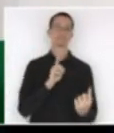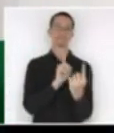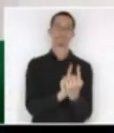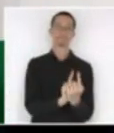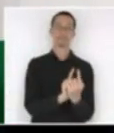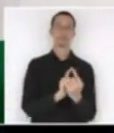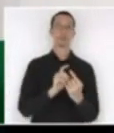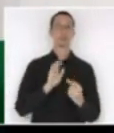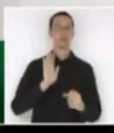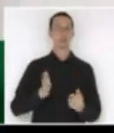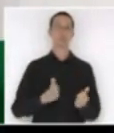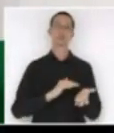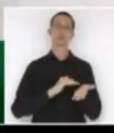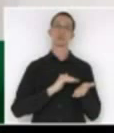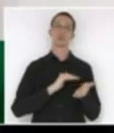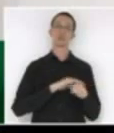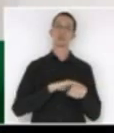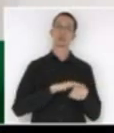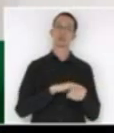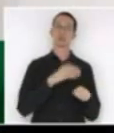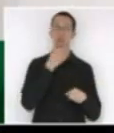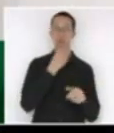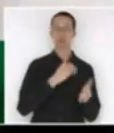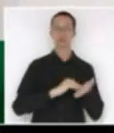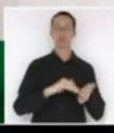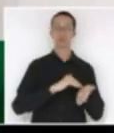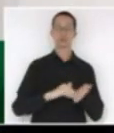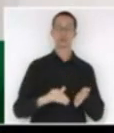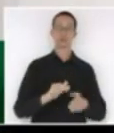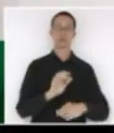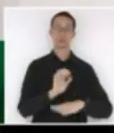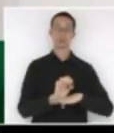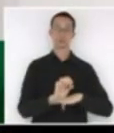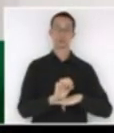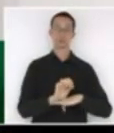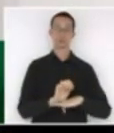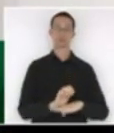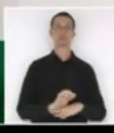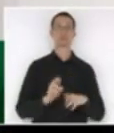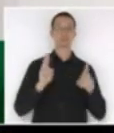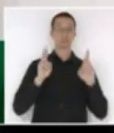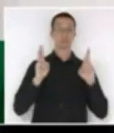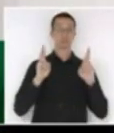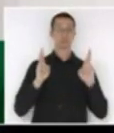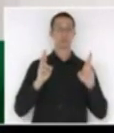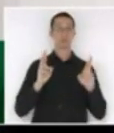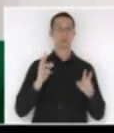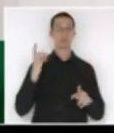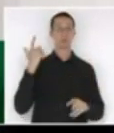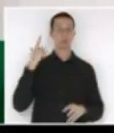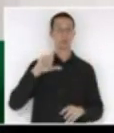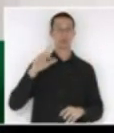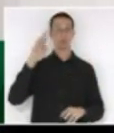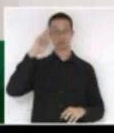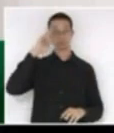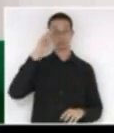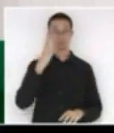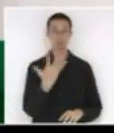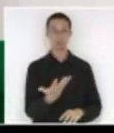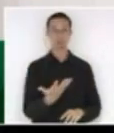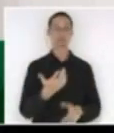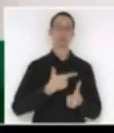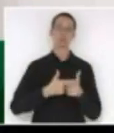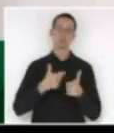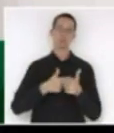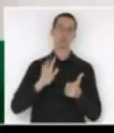Estado para que, de fato, tenhamos uma solução para esse problema que vem se arrastando desde o mês de